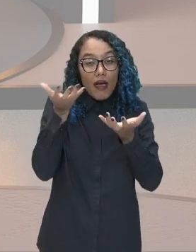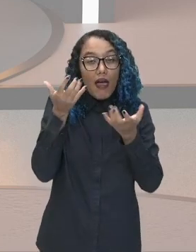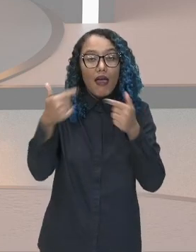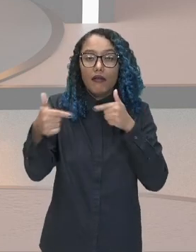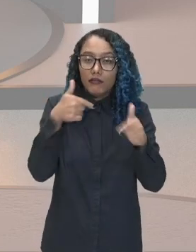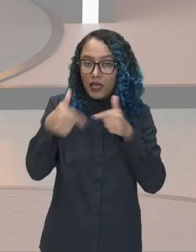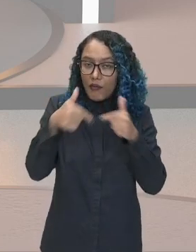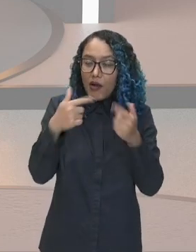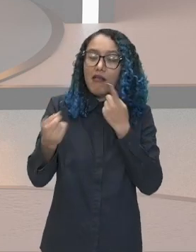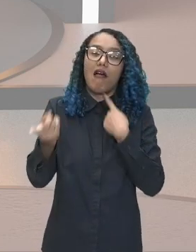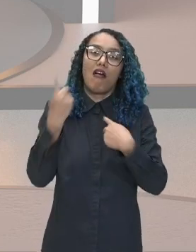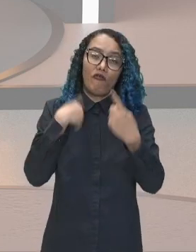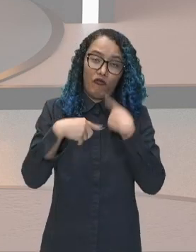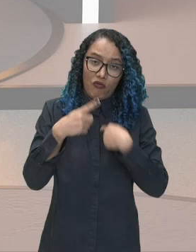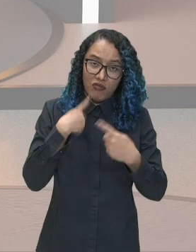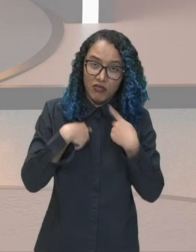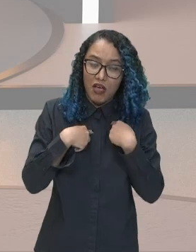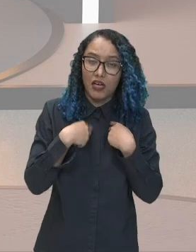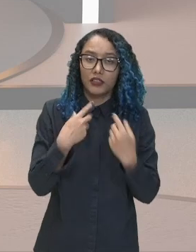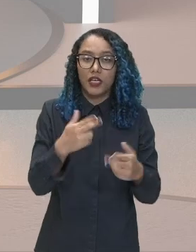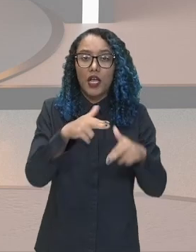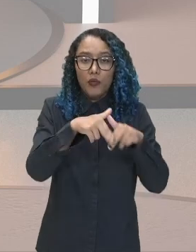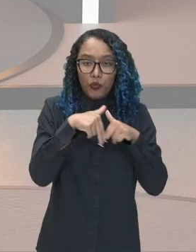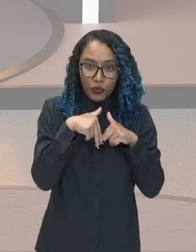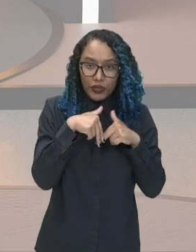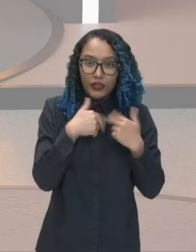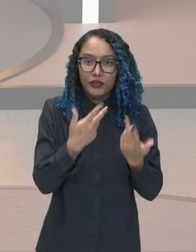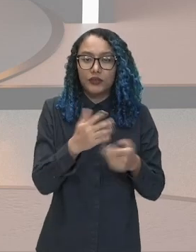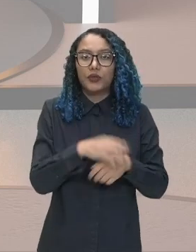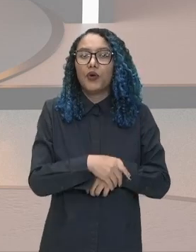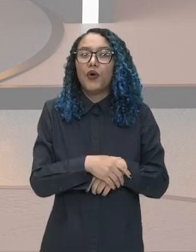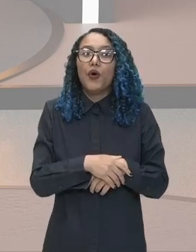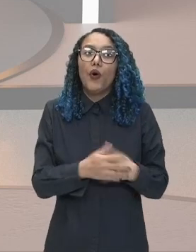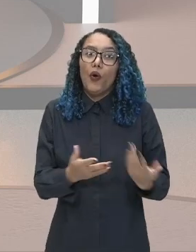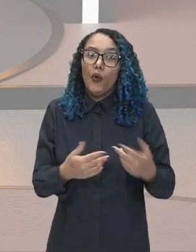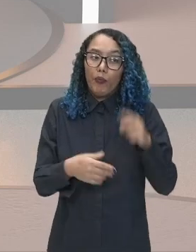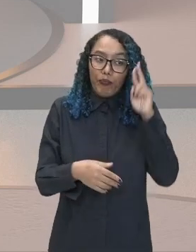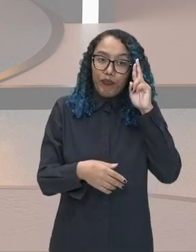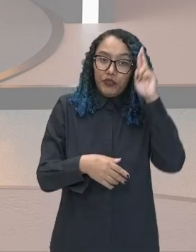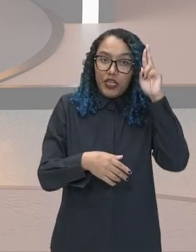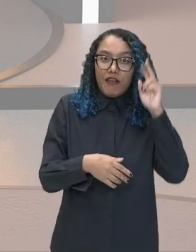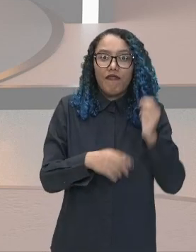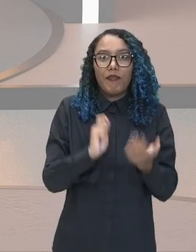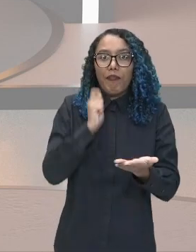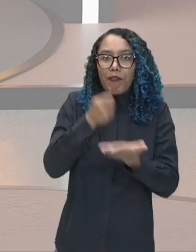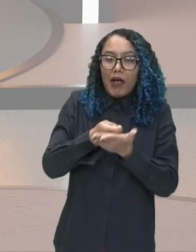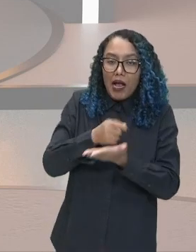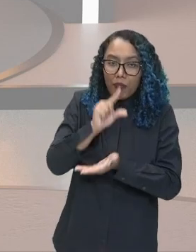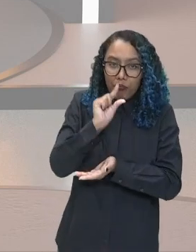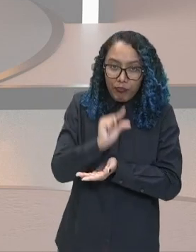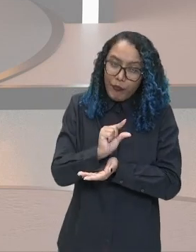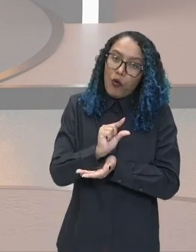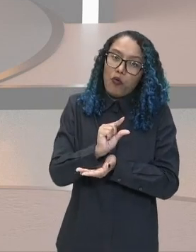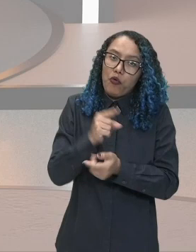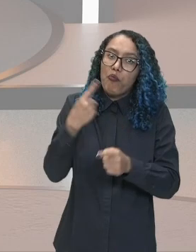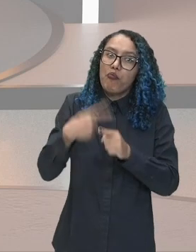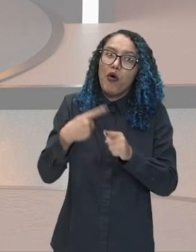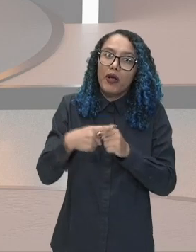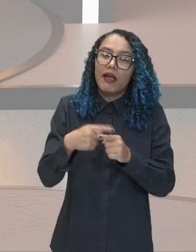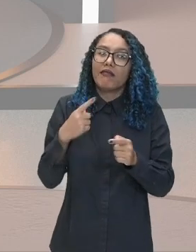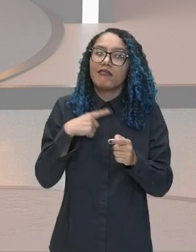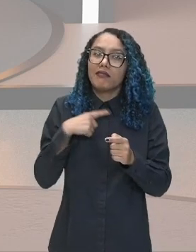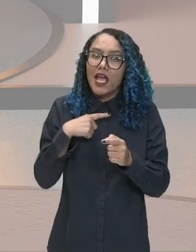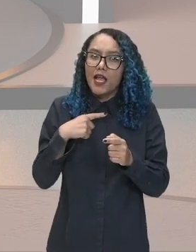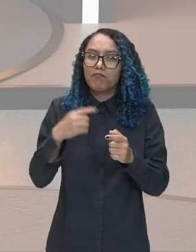isso o empregador vai pagar muito pouco, porque ele tem uma reserva muito grande de pessoas que também querem trabalhar, porque estão aí